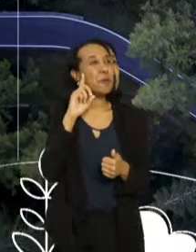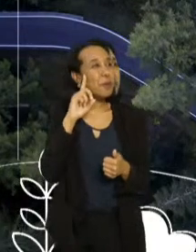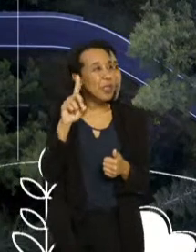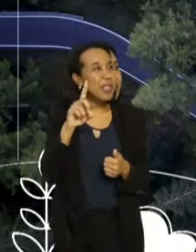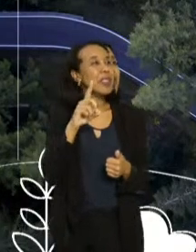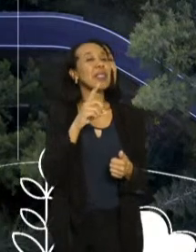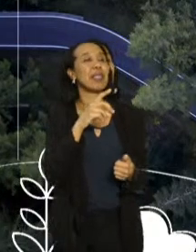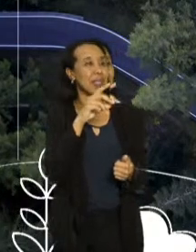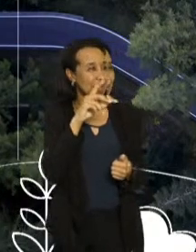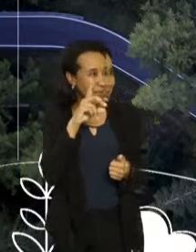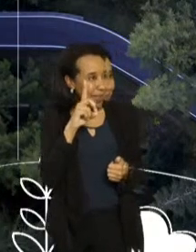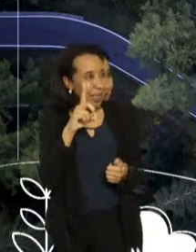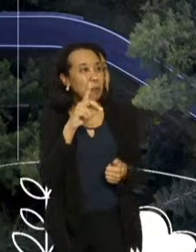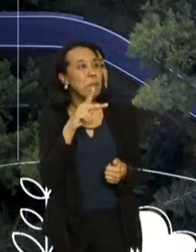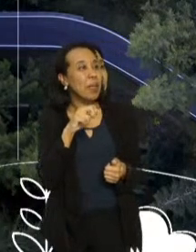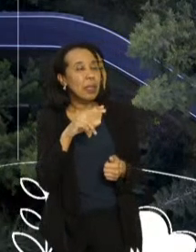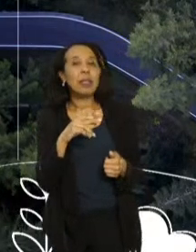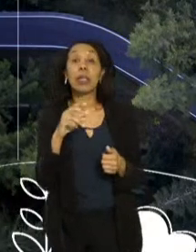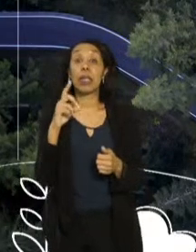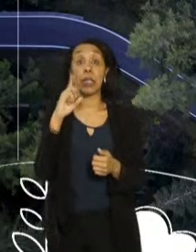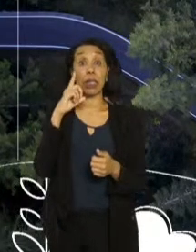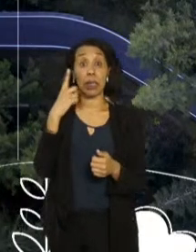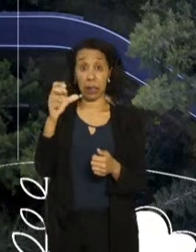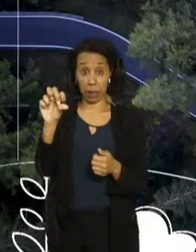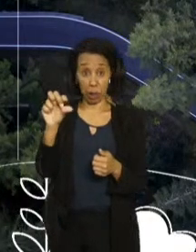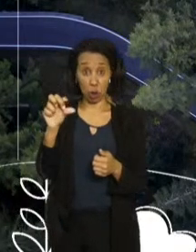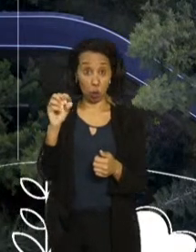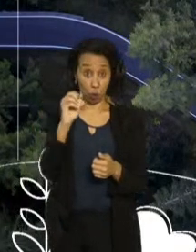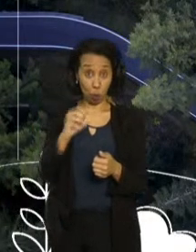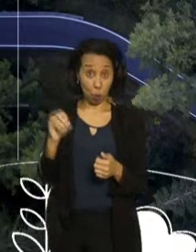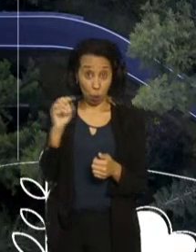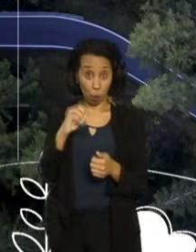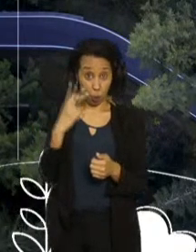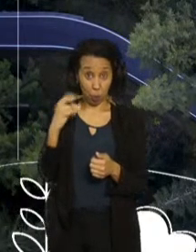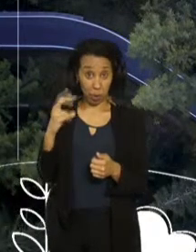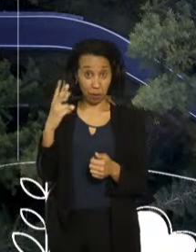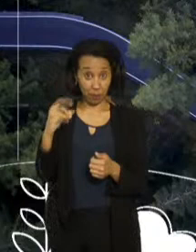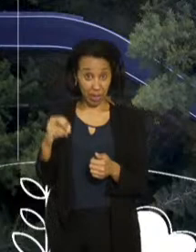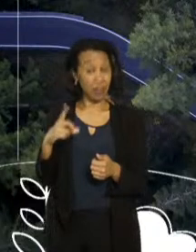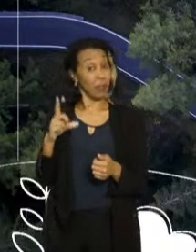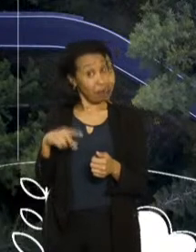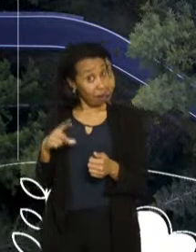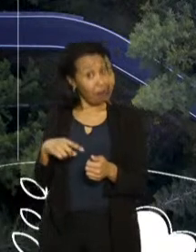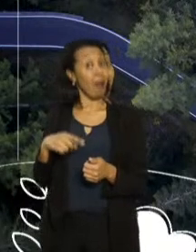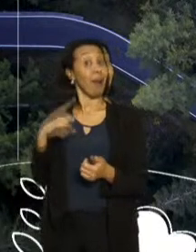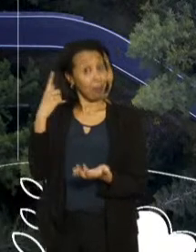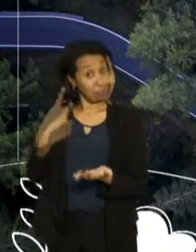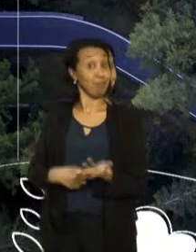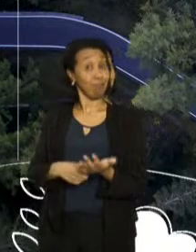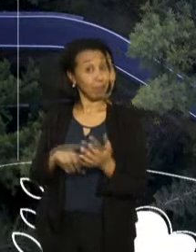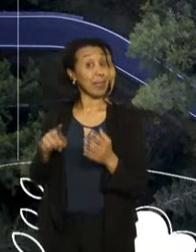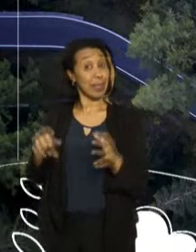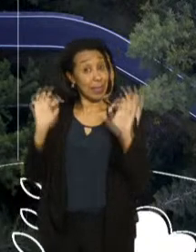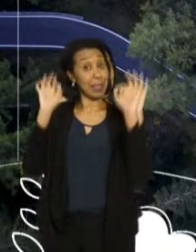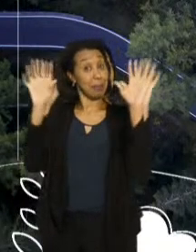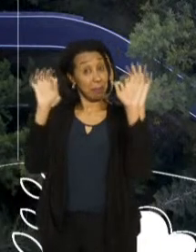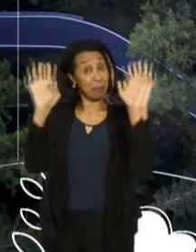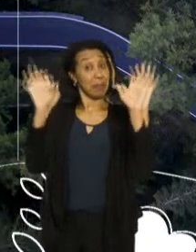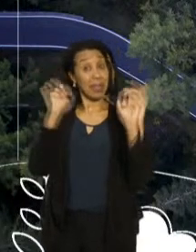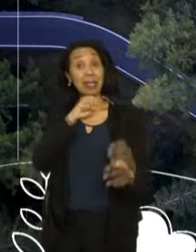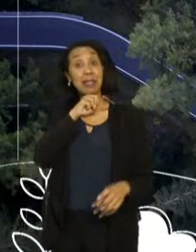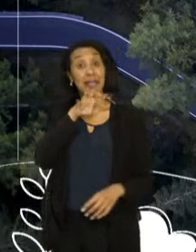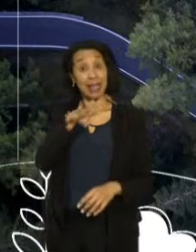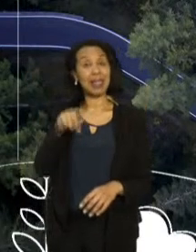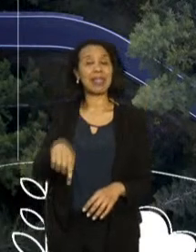Patrícia. Dia 19 de outubro de 2020 é um marco, um dia histórico aqui para a Scania, porque é o dia que nós